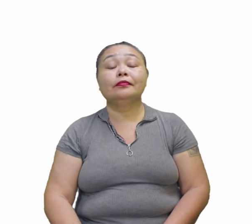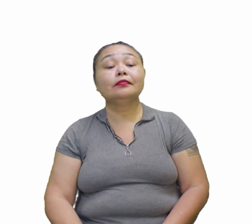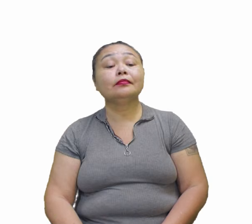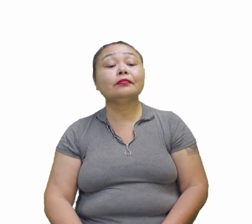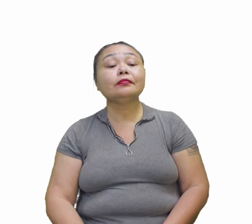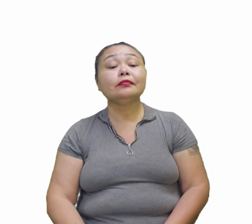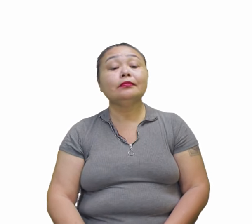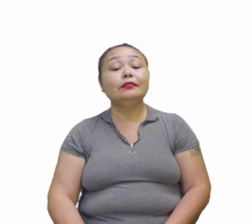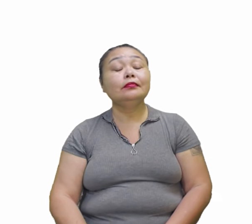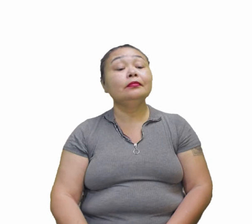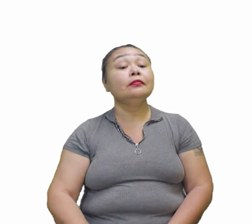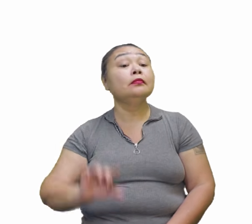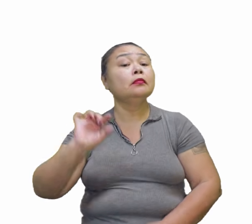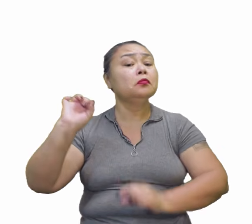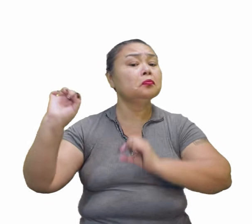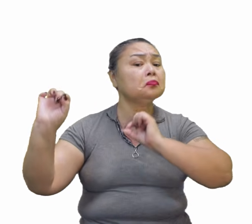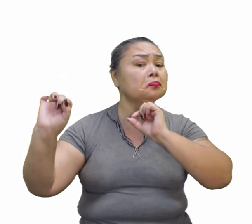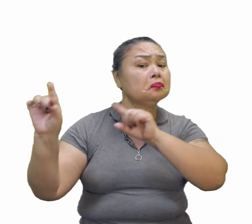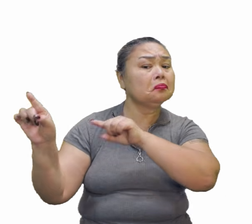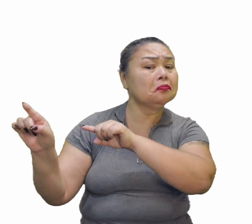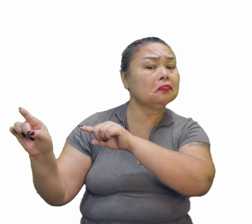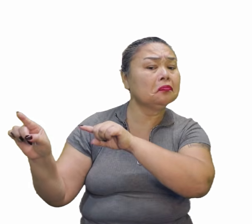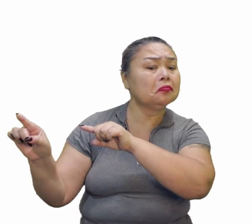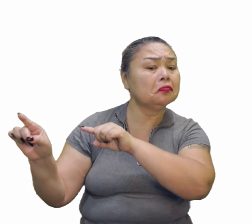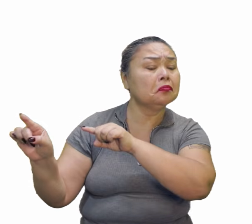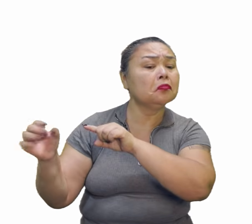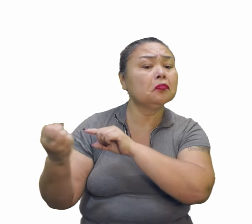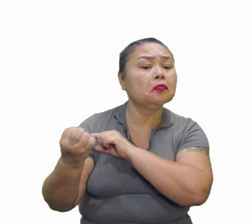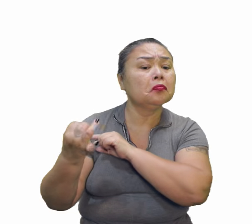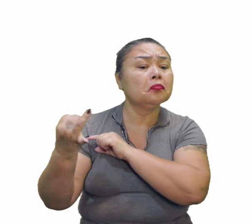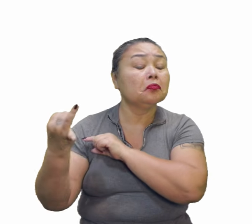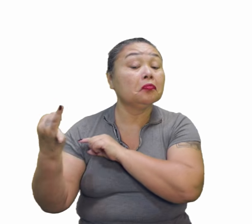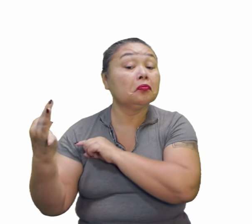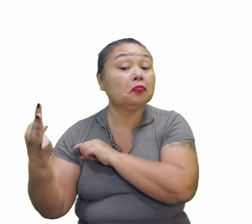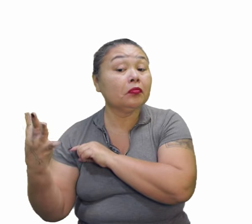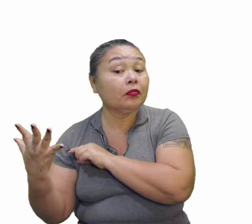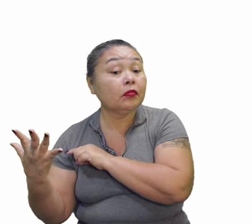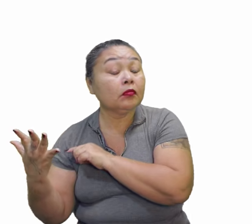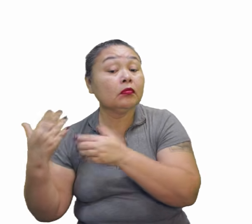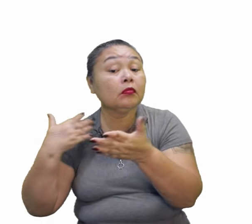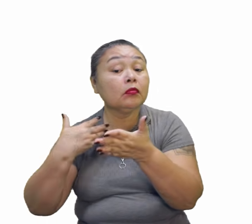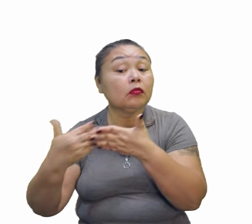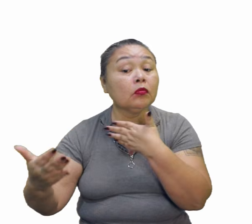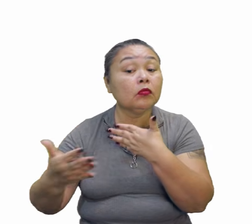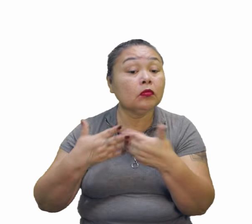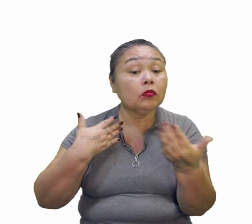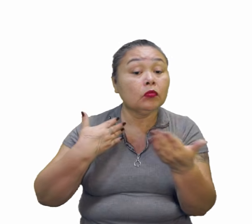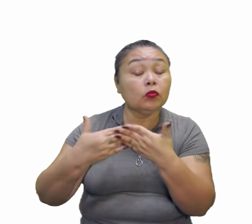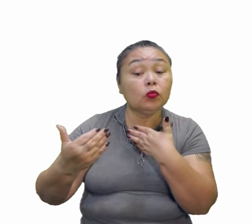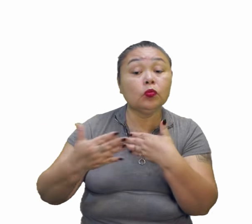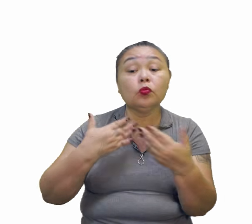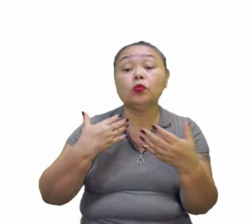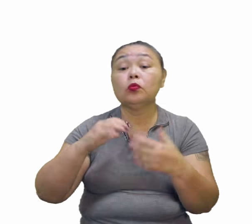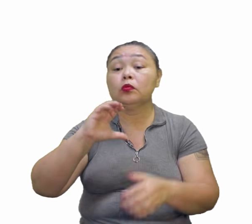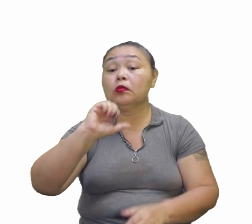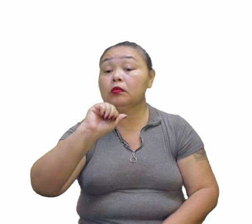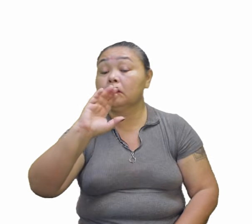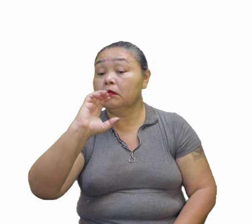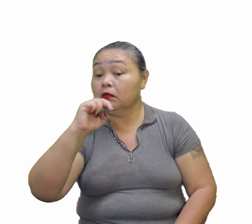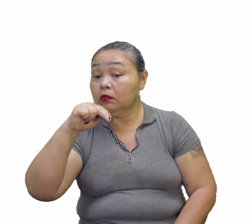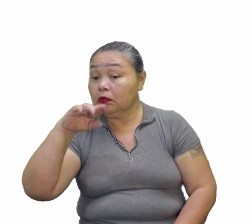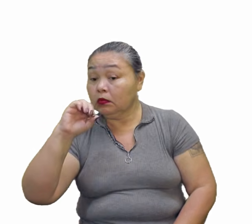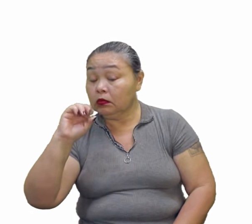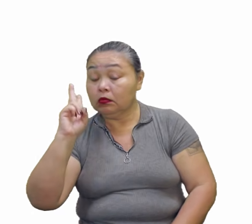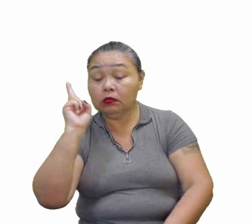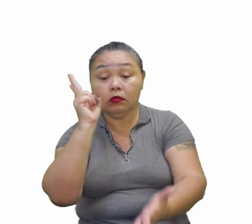CnH2n. O que isso quer dizer? Que quando a gente tiver qualquer alceno,